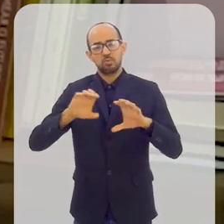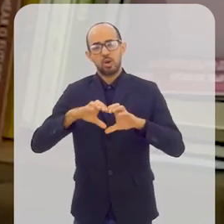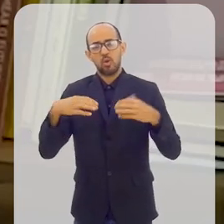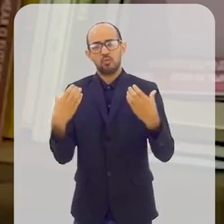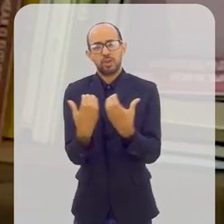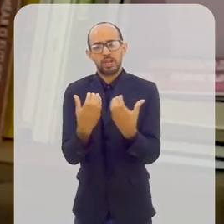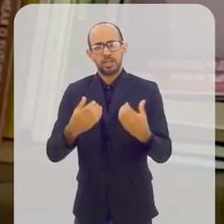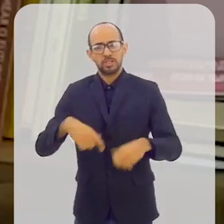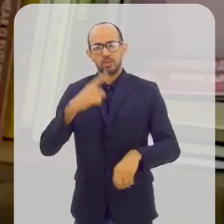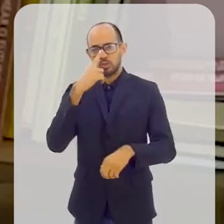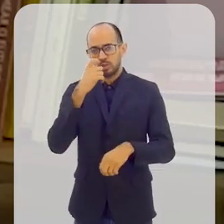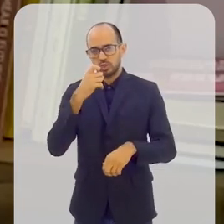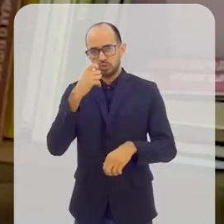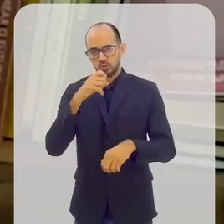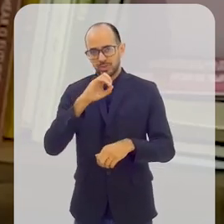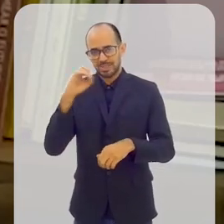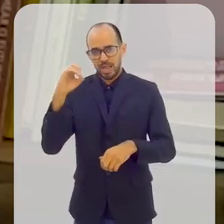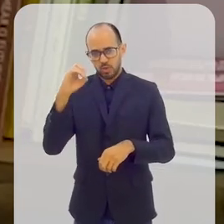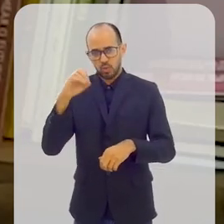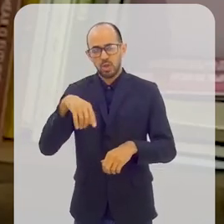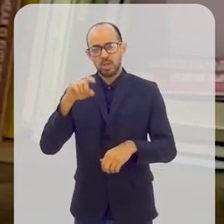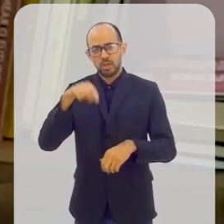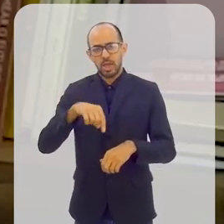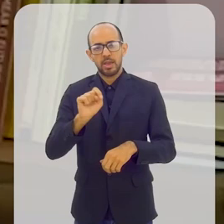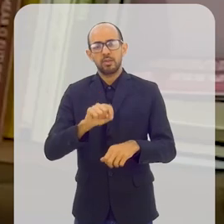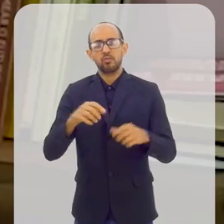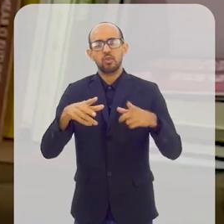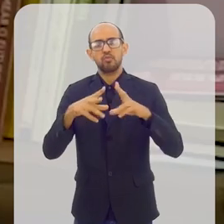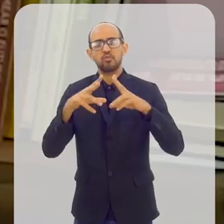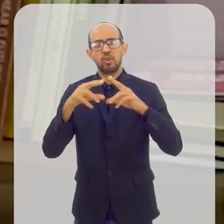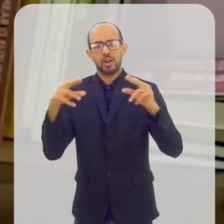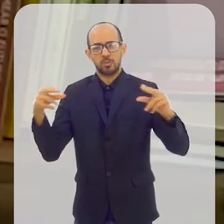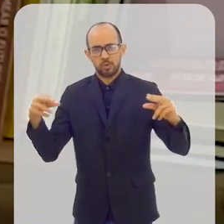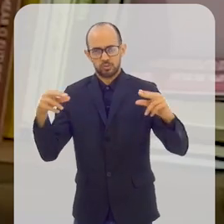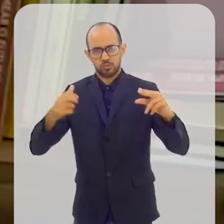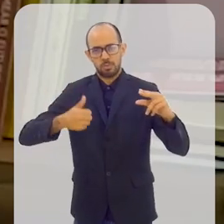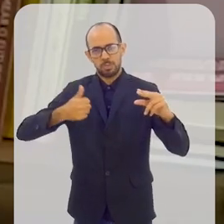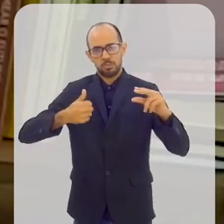Zero, que se realizou em Florianópolis, a primeira da América Latina.